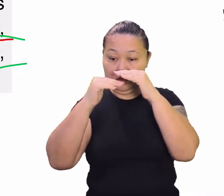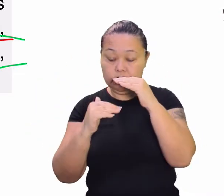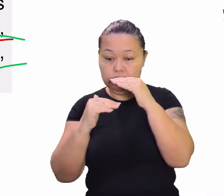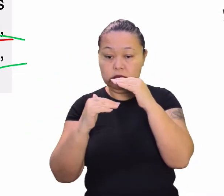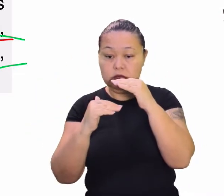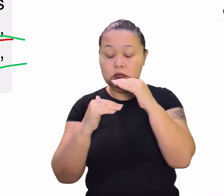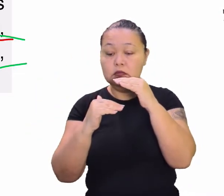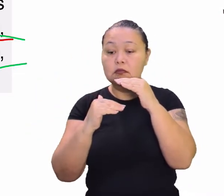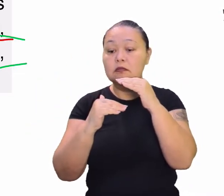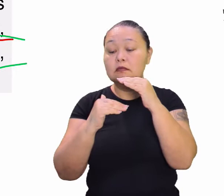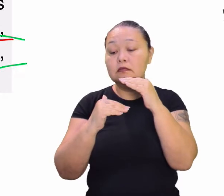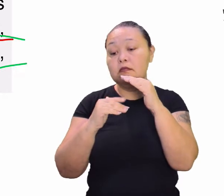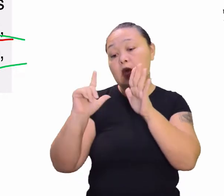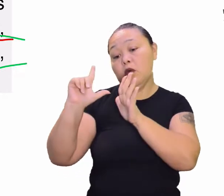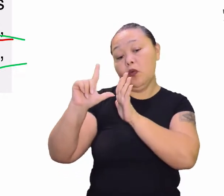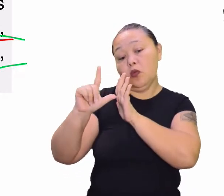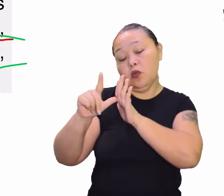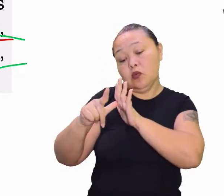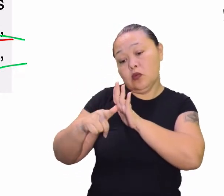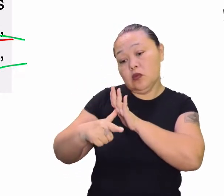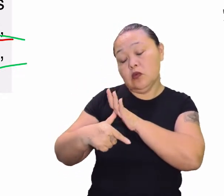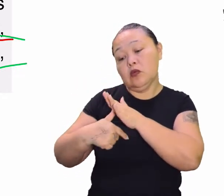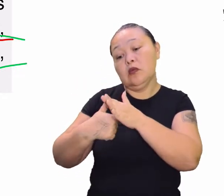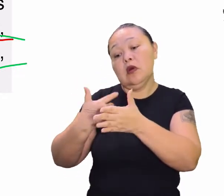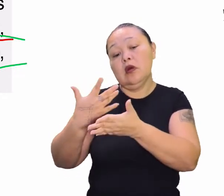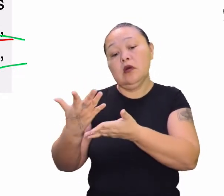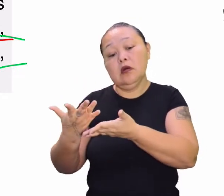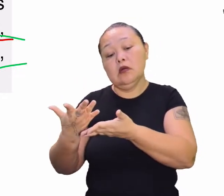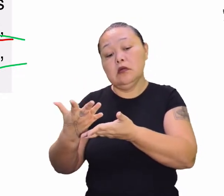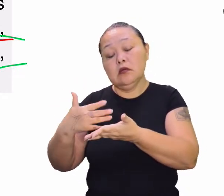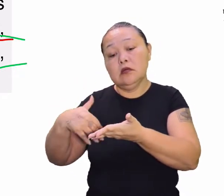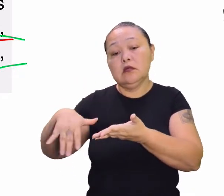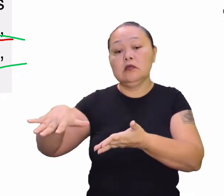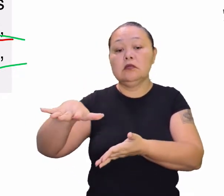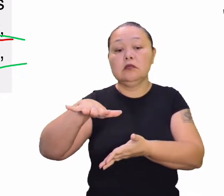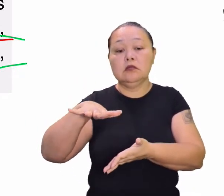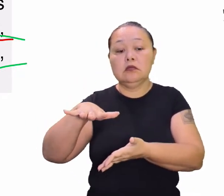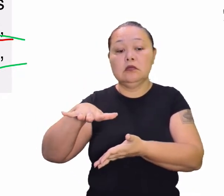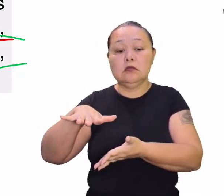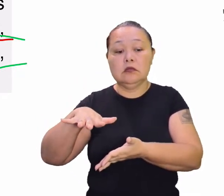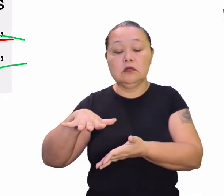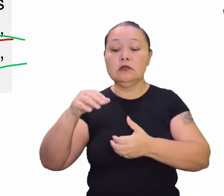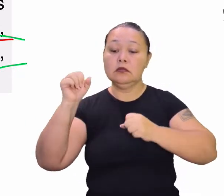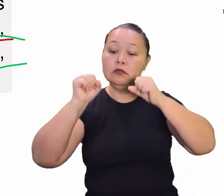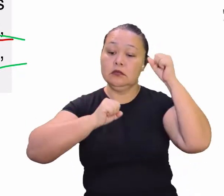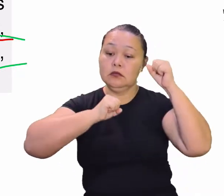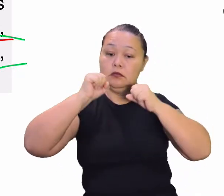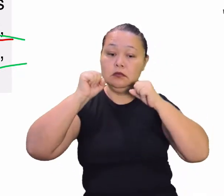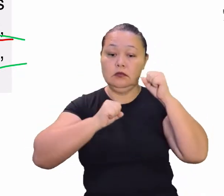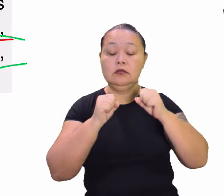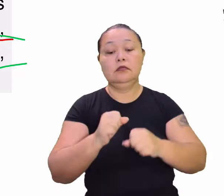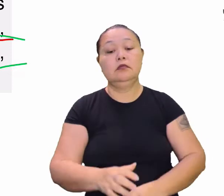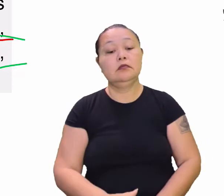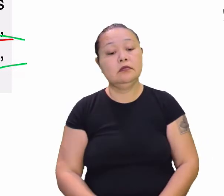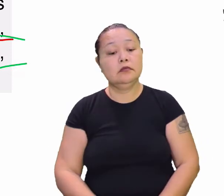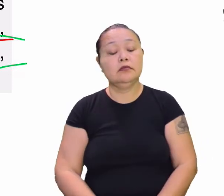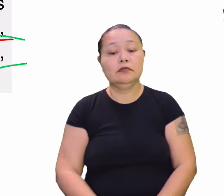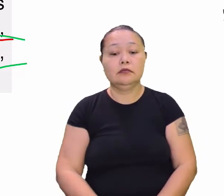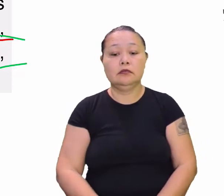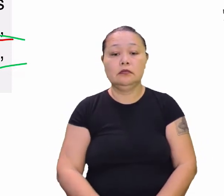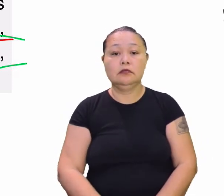subdesenvolvidos, eles são atrasados ainda em relação a esse campo aí da industrialização.